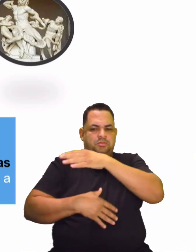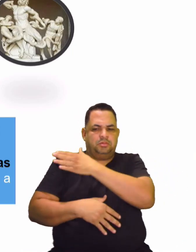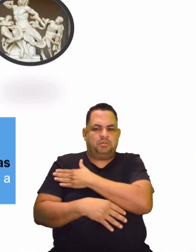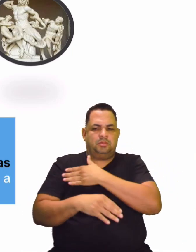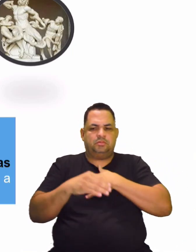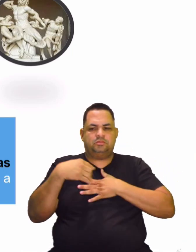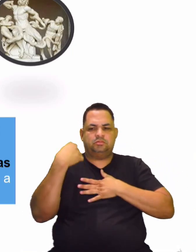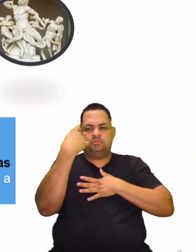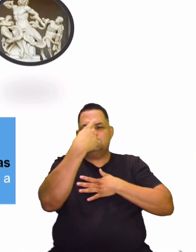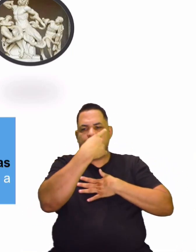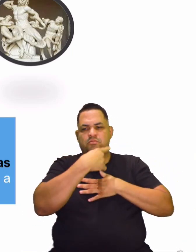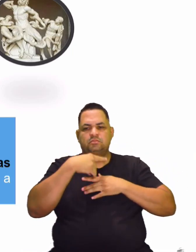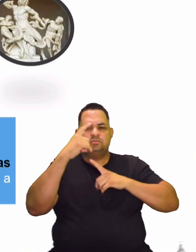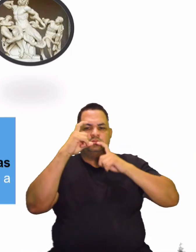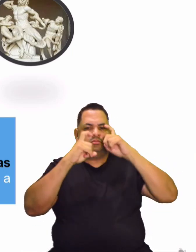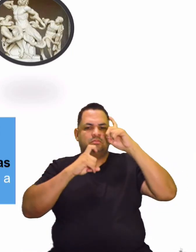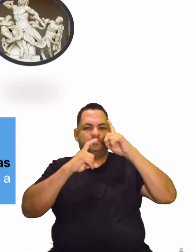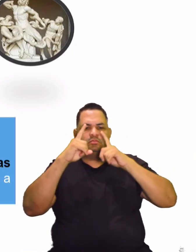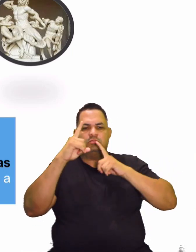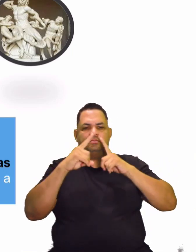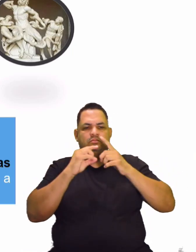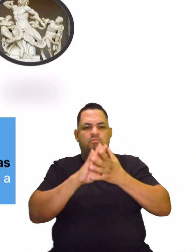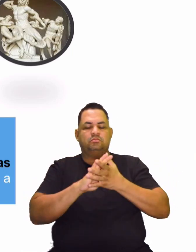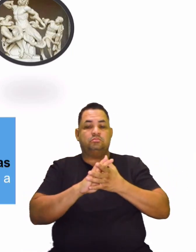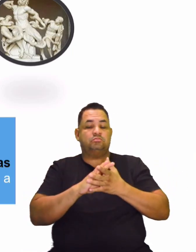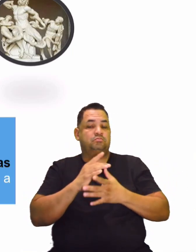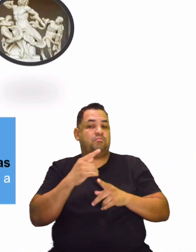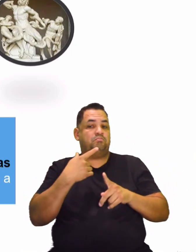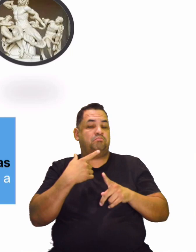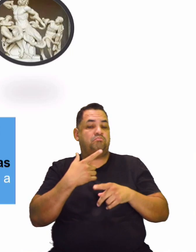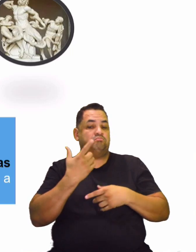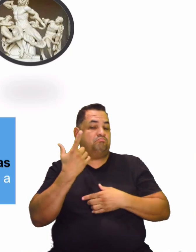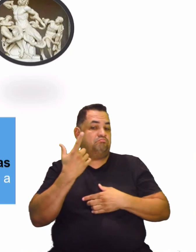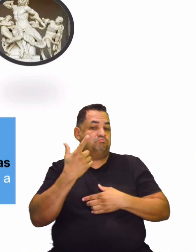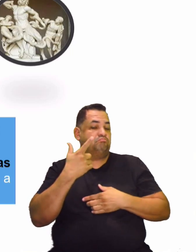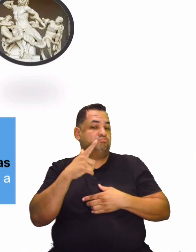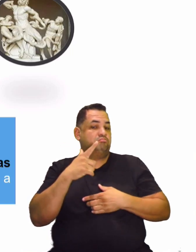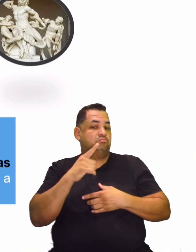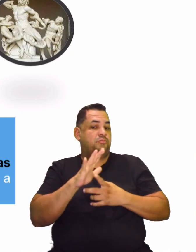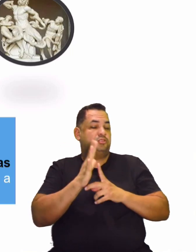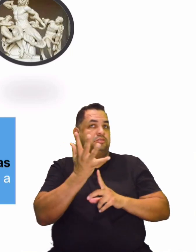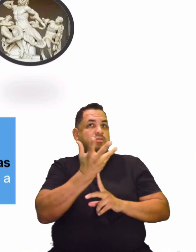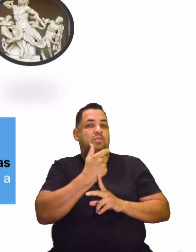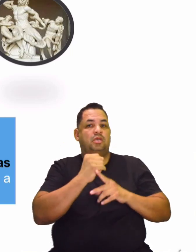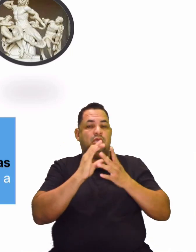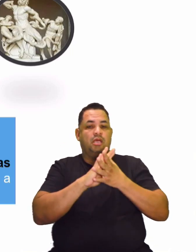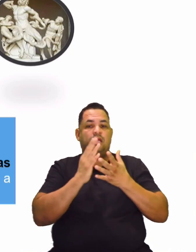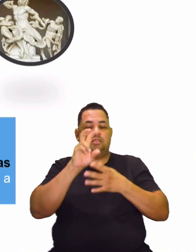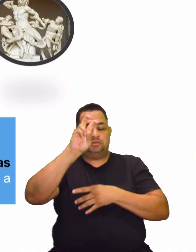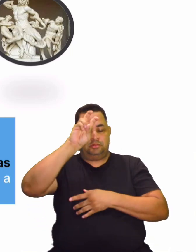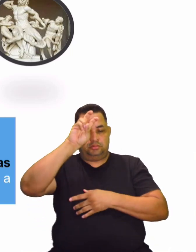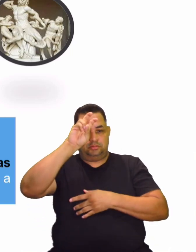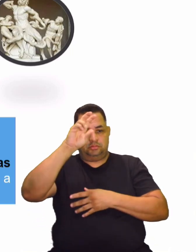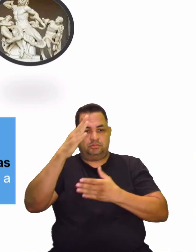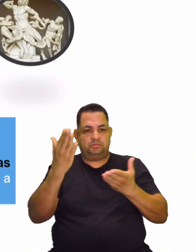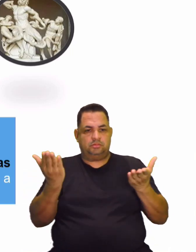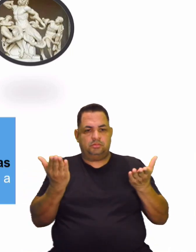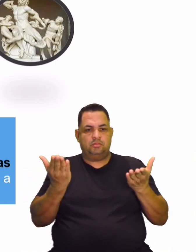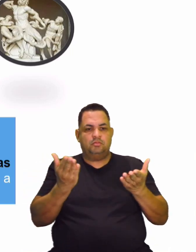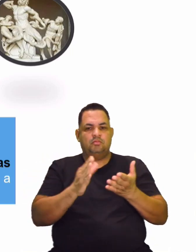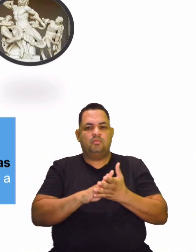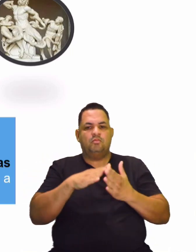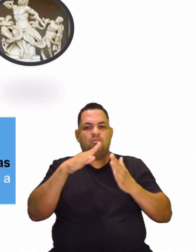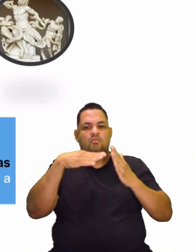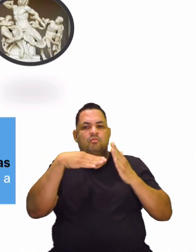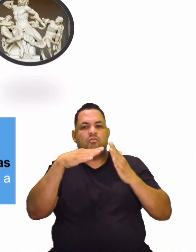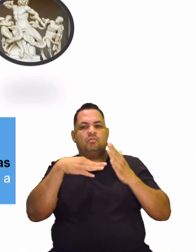facial. Característica que não havia na arte egípcia. Por exemplo, né, as esculturas, tanto as imagens, as